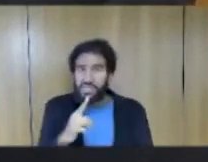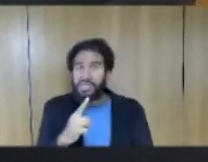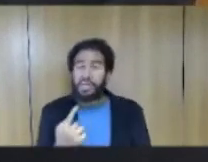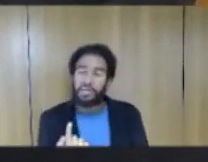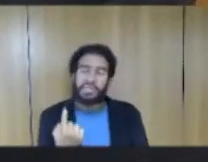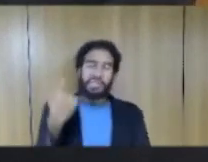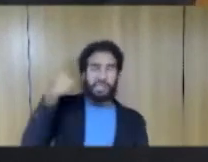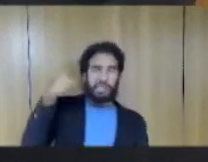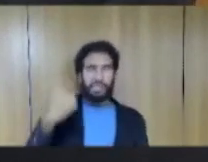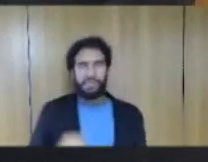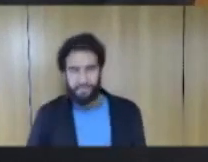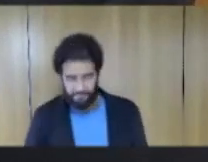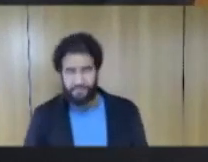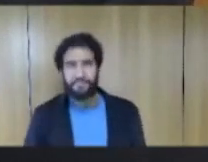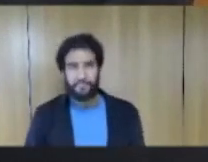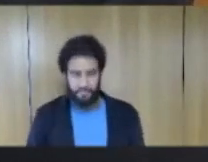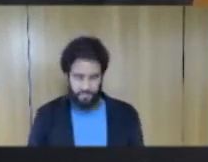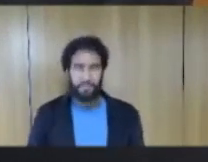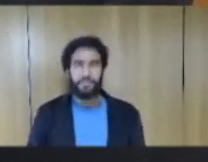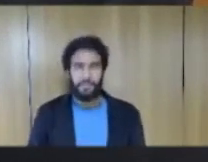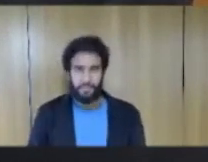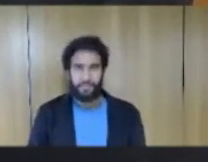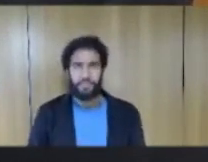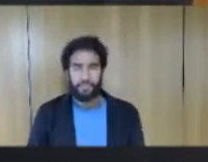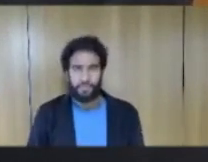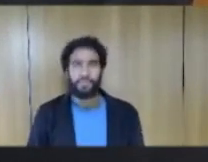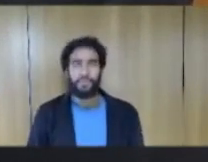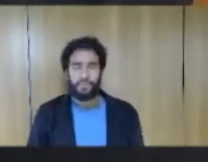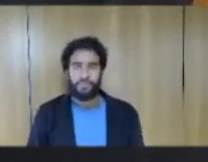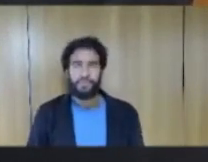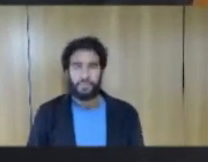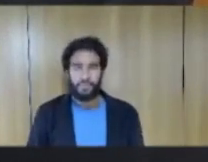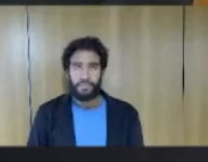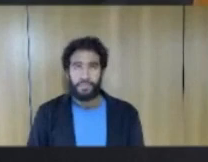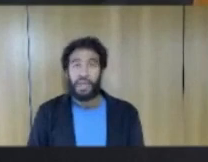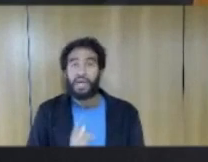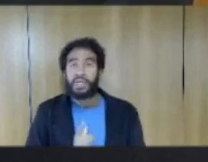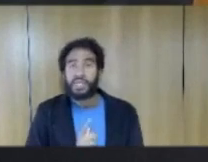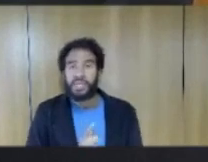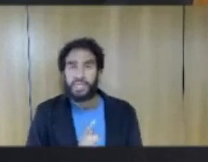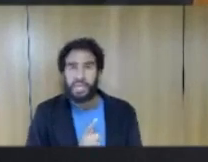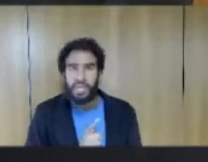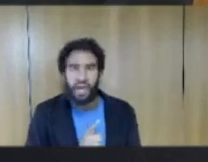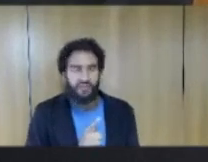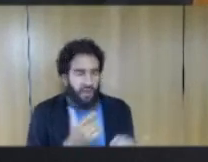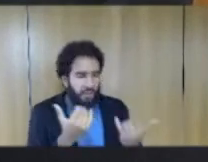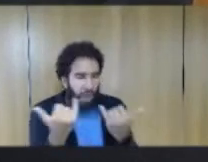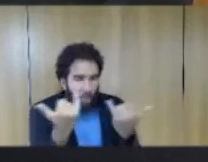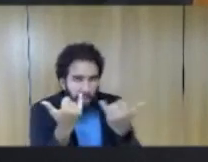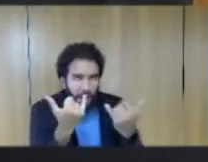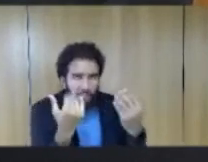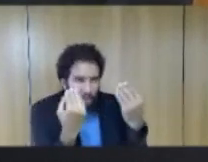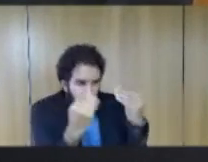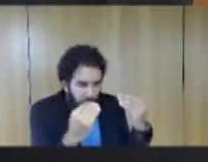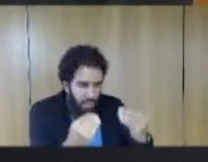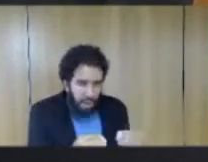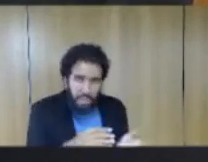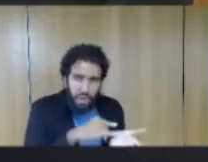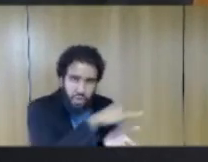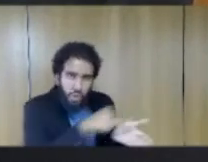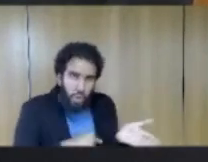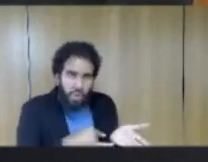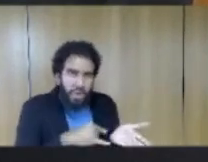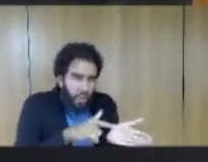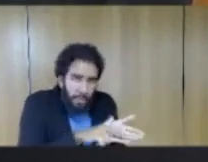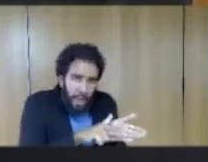ela foi submetida aos procedimentos de homologação perante Poder Judiciário do Rio de Janeiro